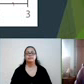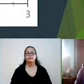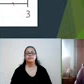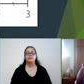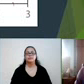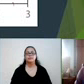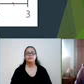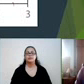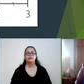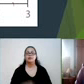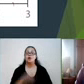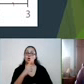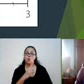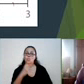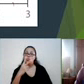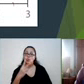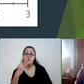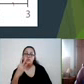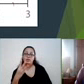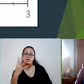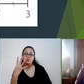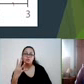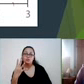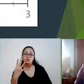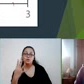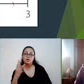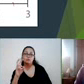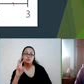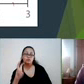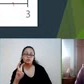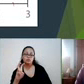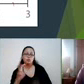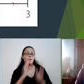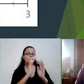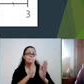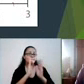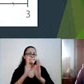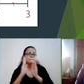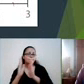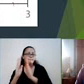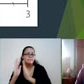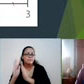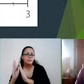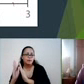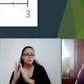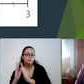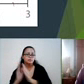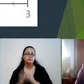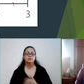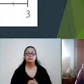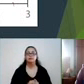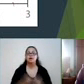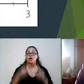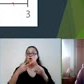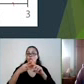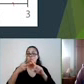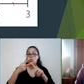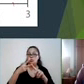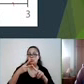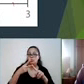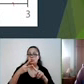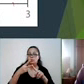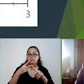1, 2, 3, 4, 5 partes, certo? Dessas 5 partes, eu pego 2.